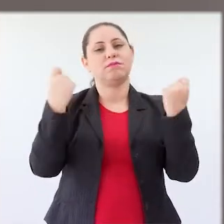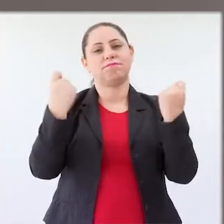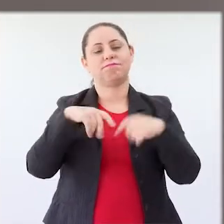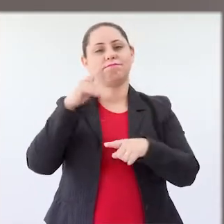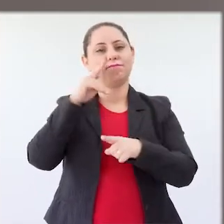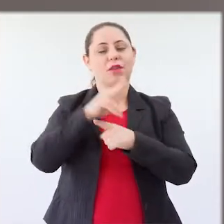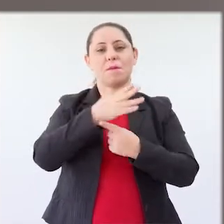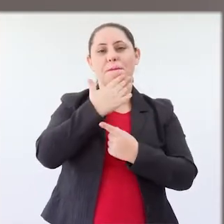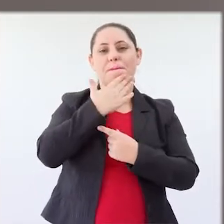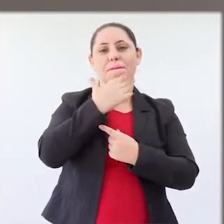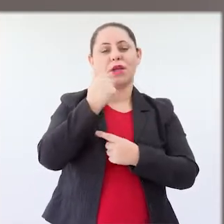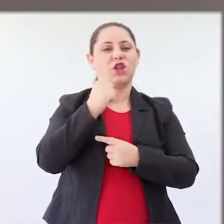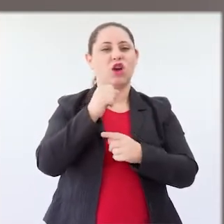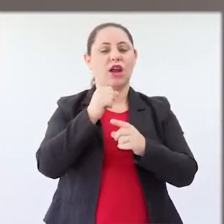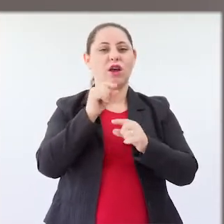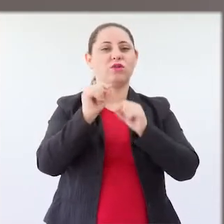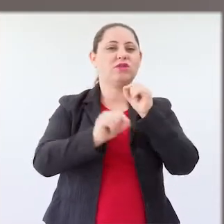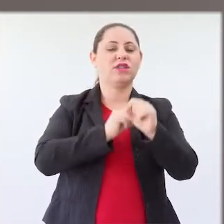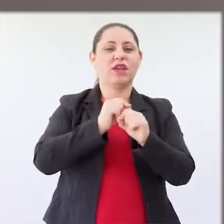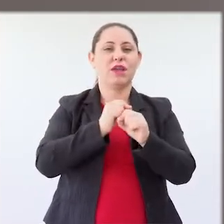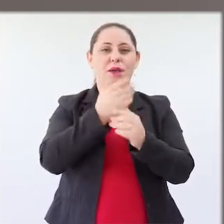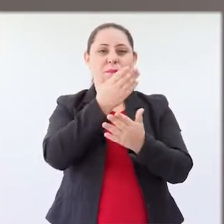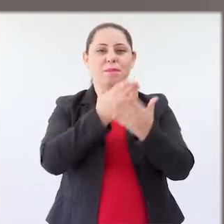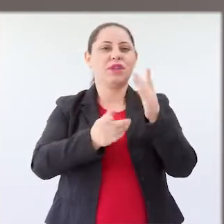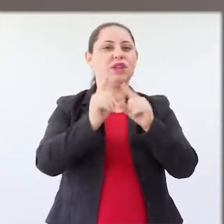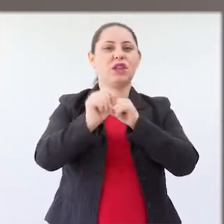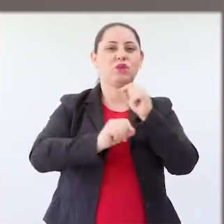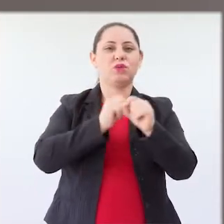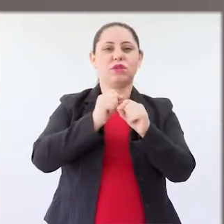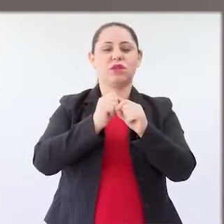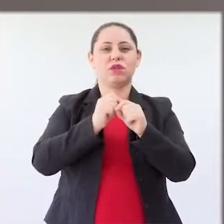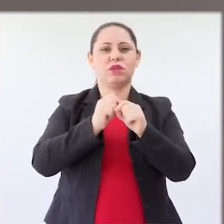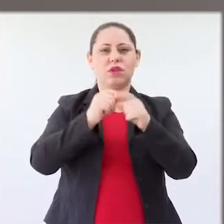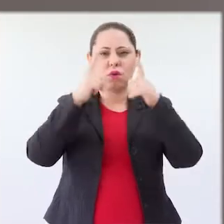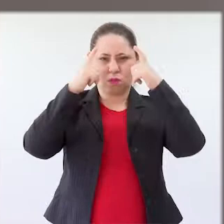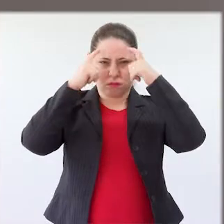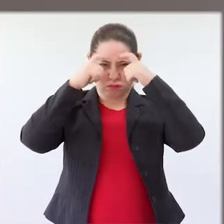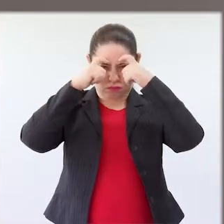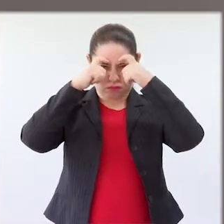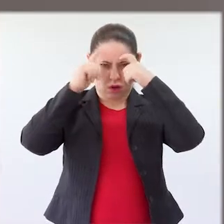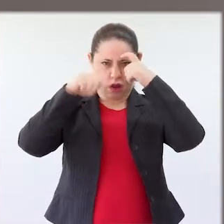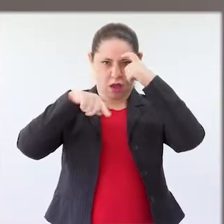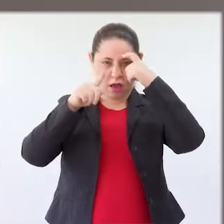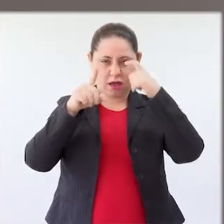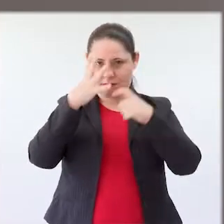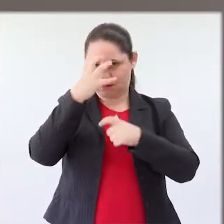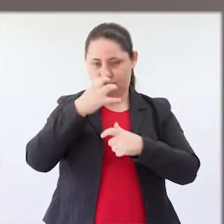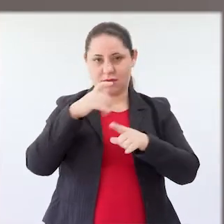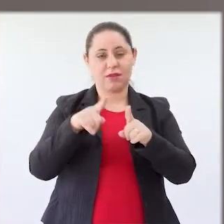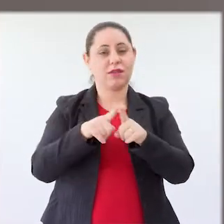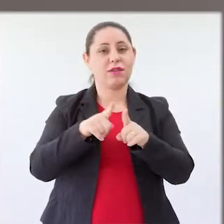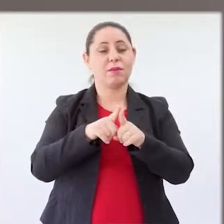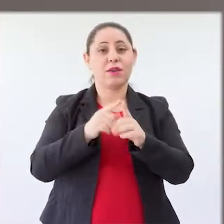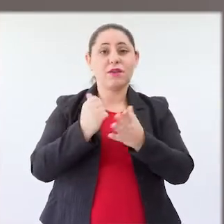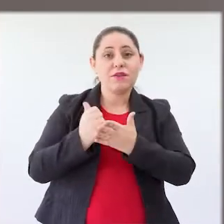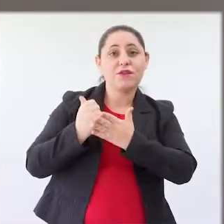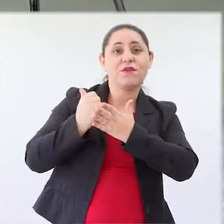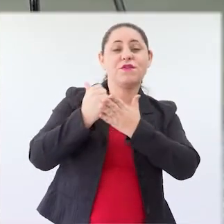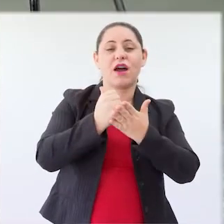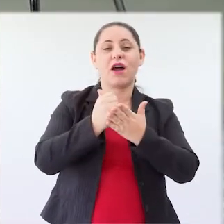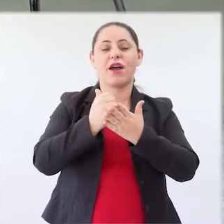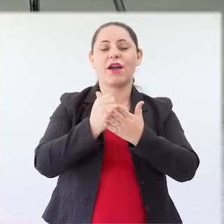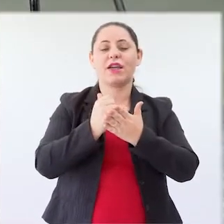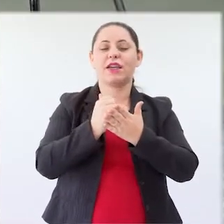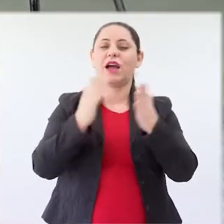se cuidar, melhorar, deixar, perder um pouquinho daquela expressão de cara de bravo. Isso daí eles estão indo e